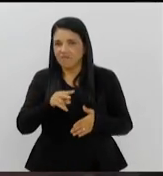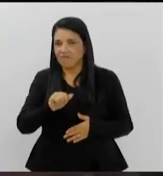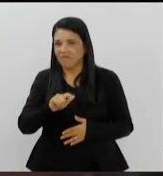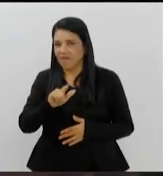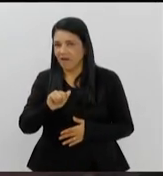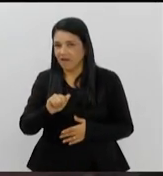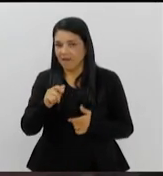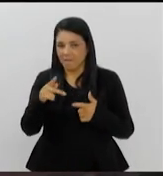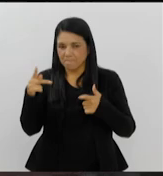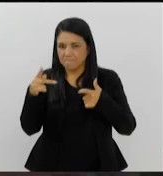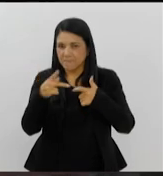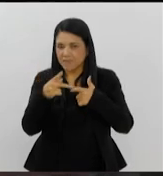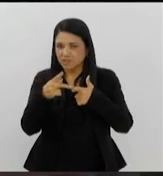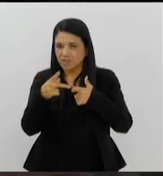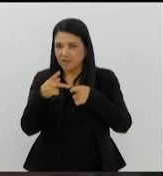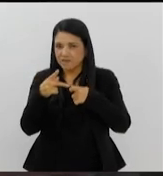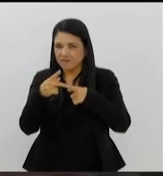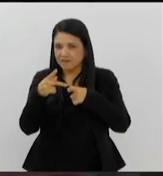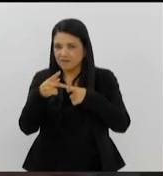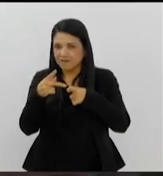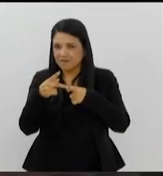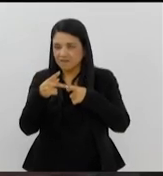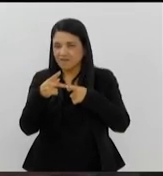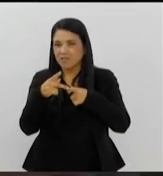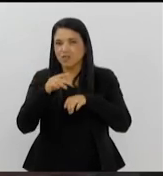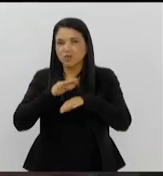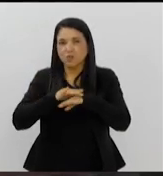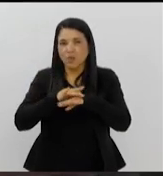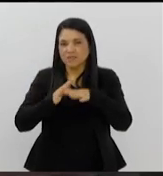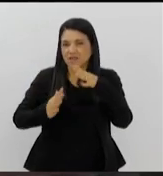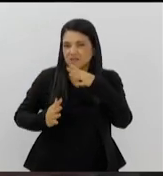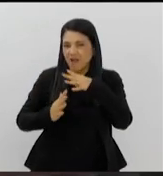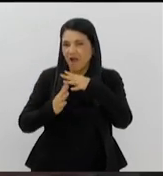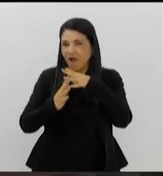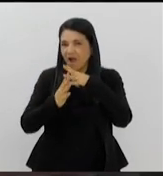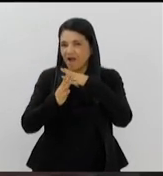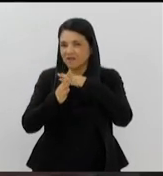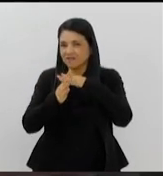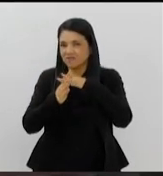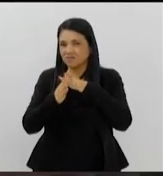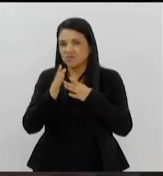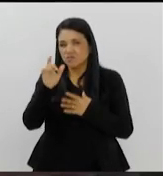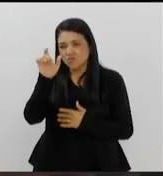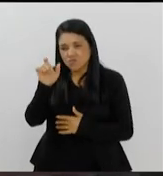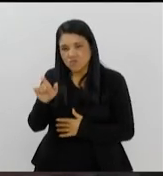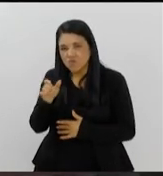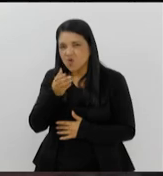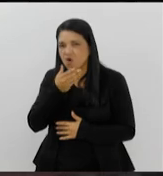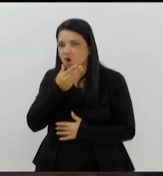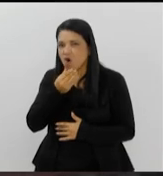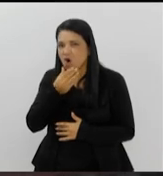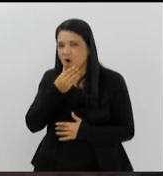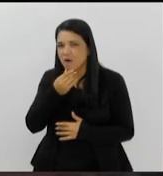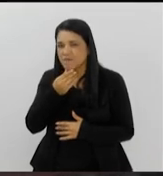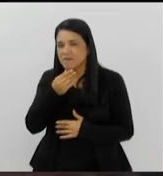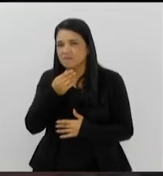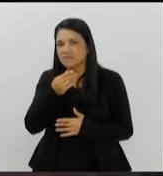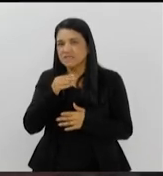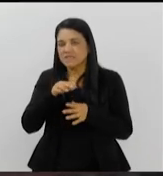em pediatria, em doenças raras, um homem reservar vaga